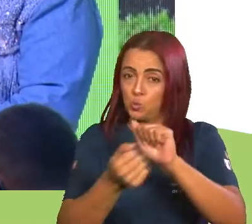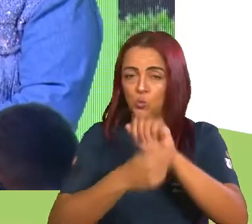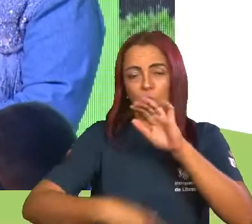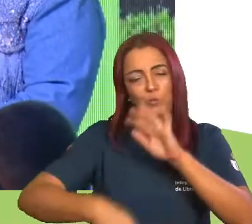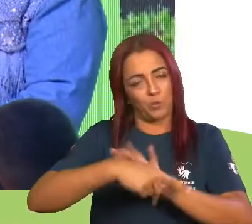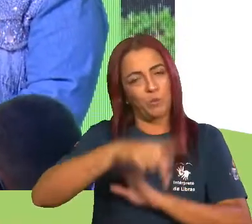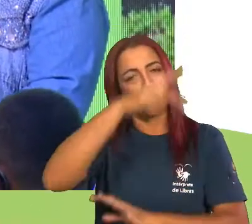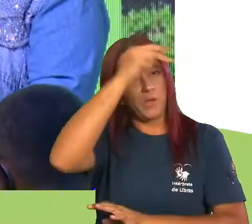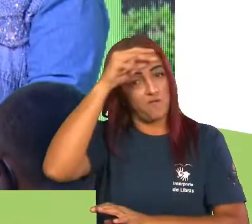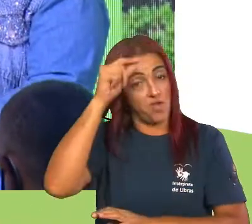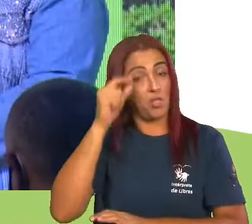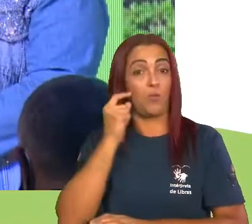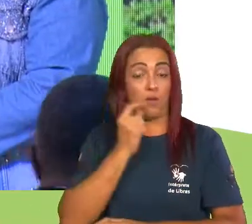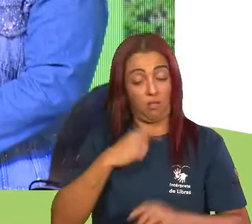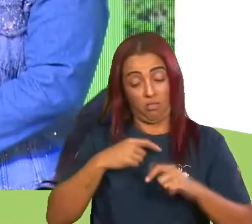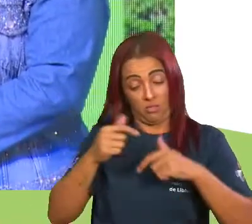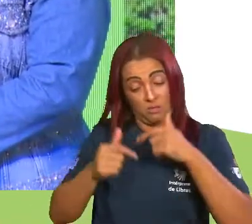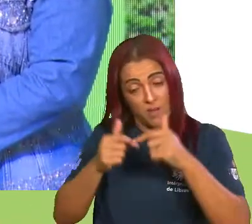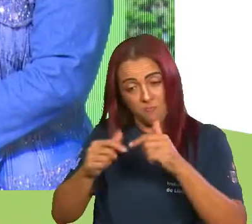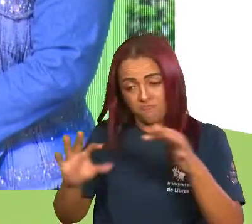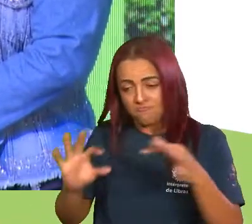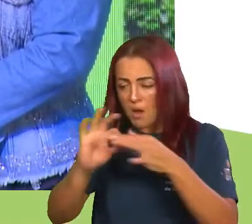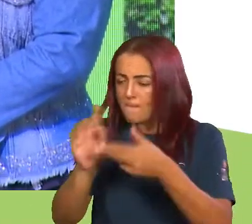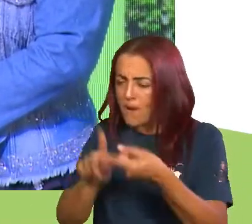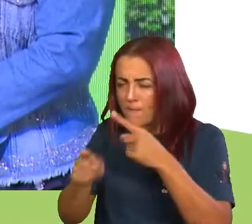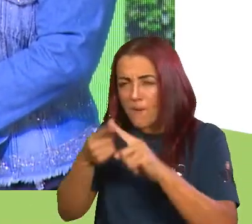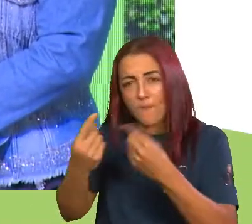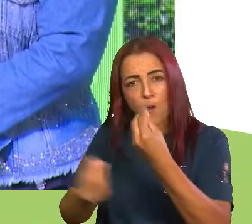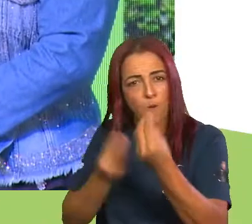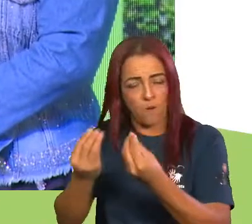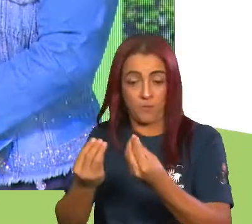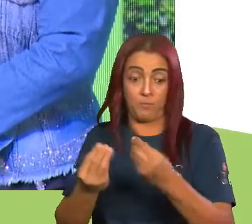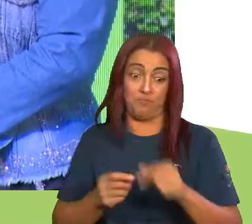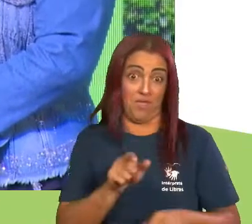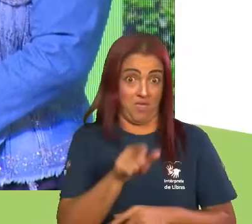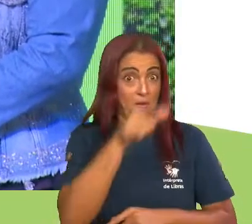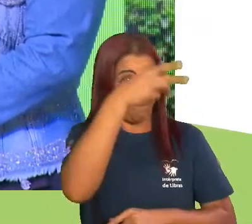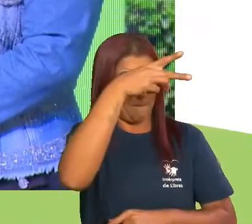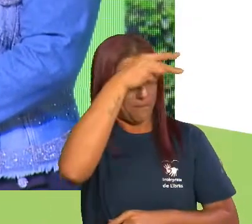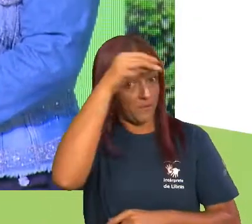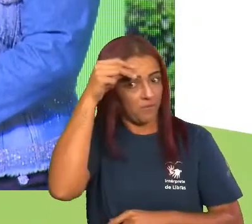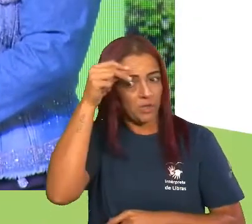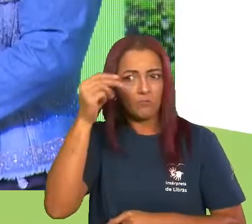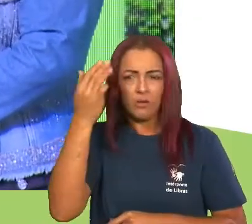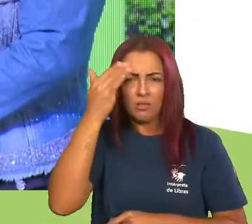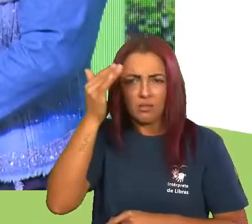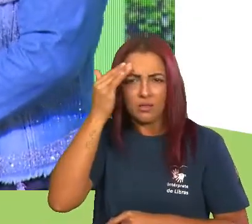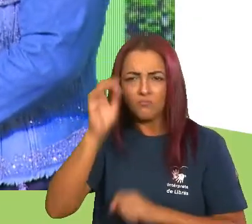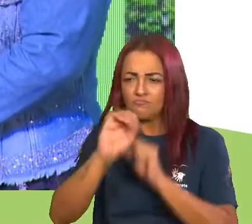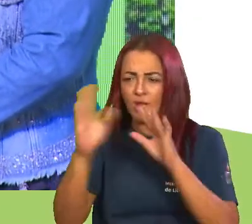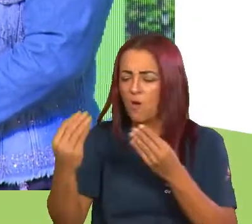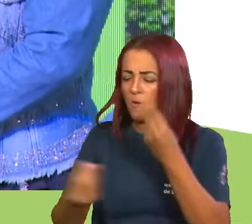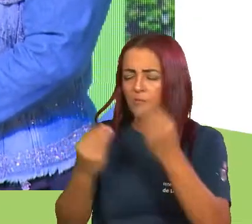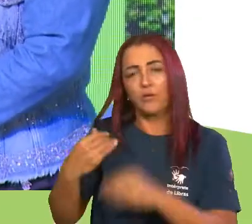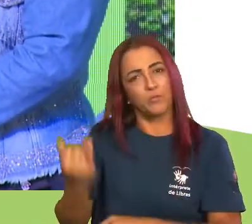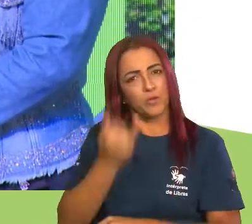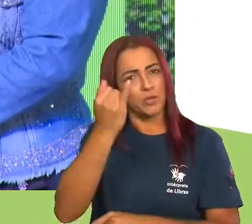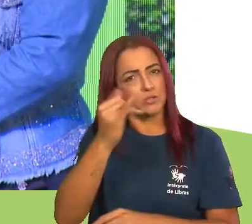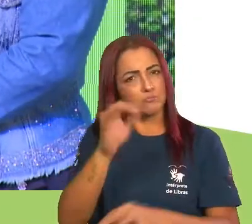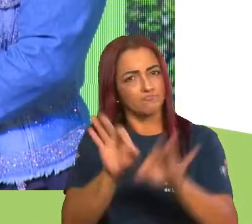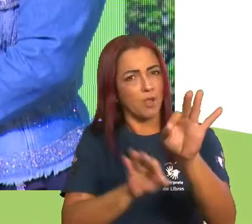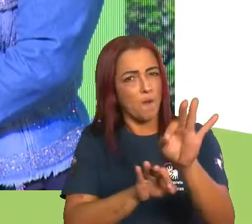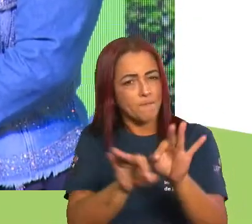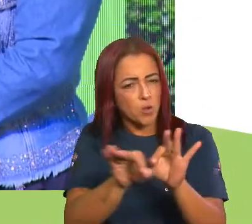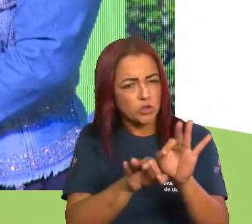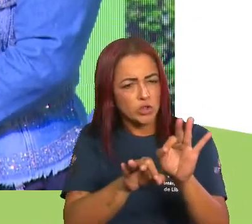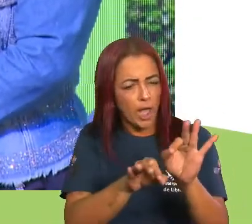foi uma coisa assim impressionante. O prefeito conseguiu entender a importância de um projeto desse para a